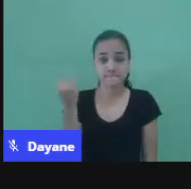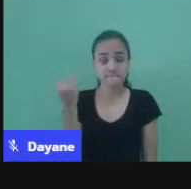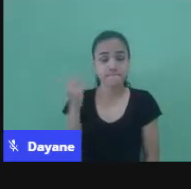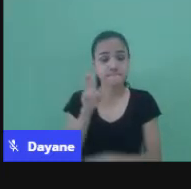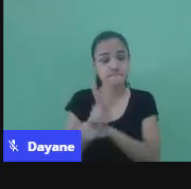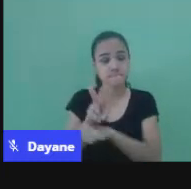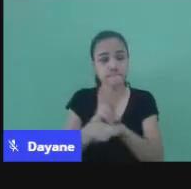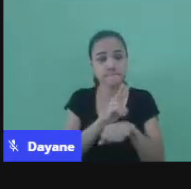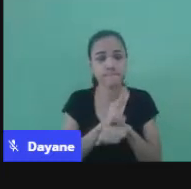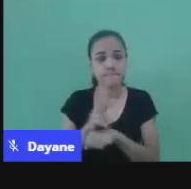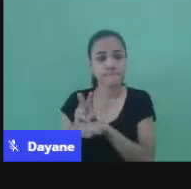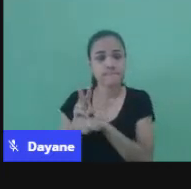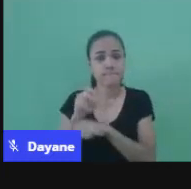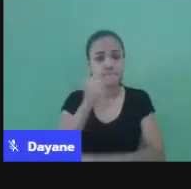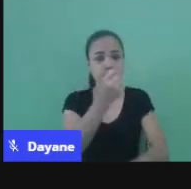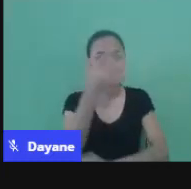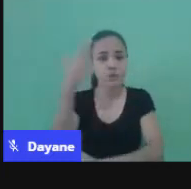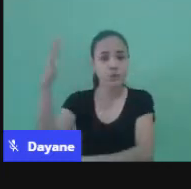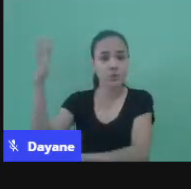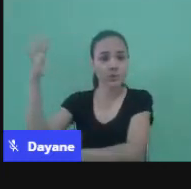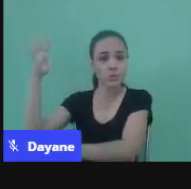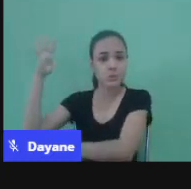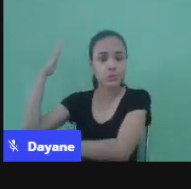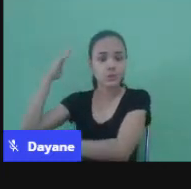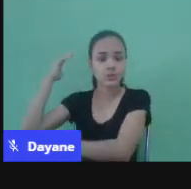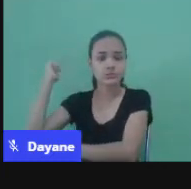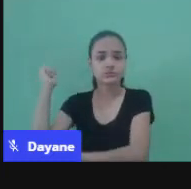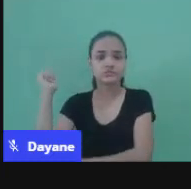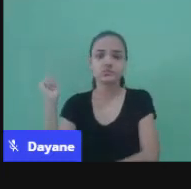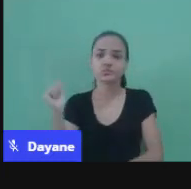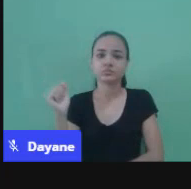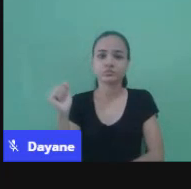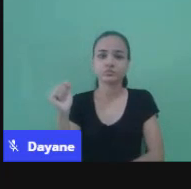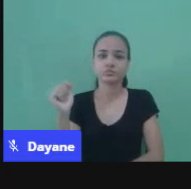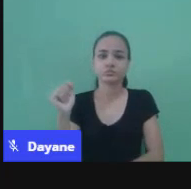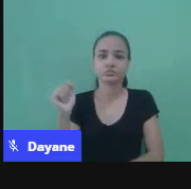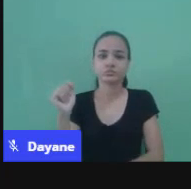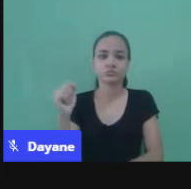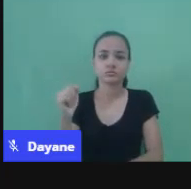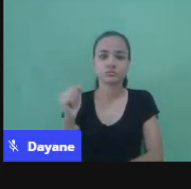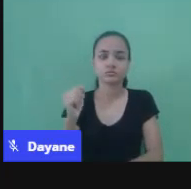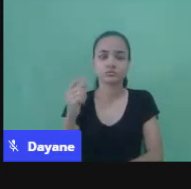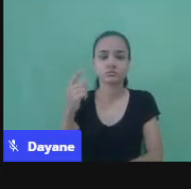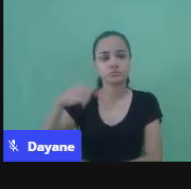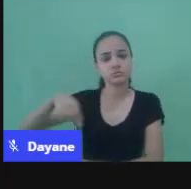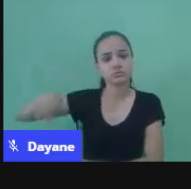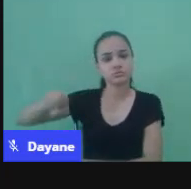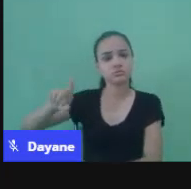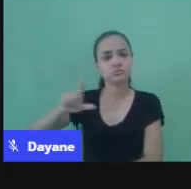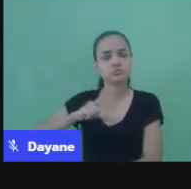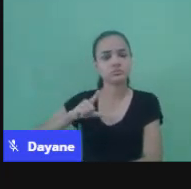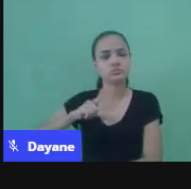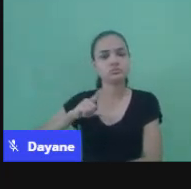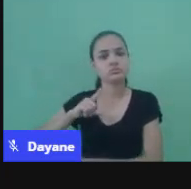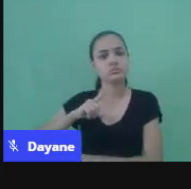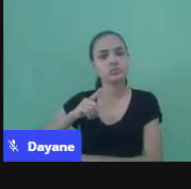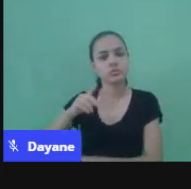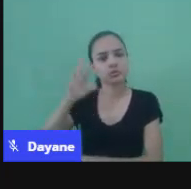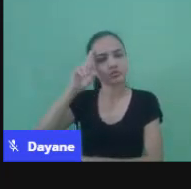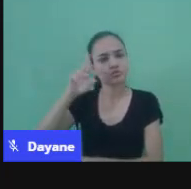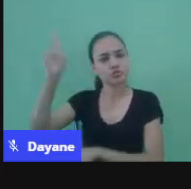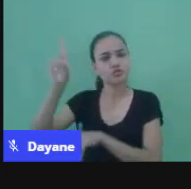ambiente com os guardiões, que são, na verdade, os proprietários, os fazendeiros, então,